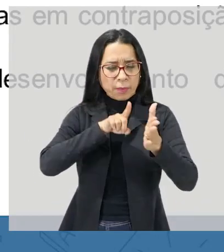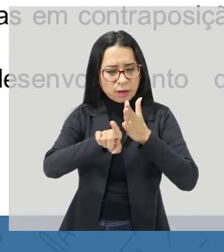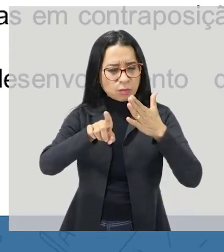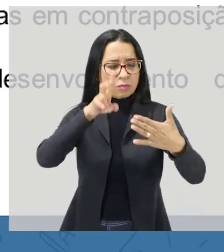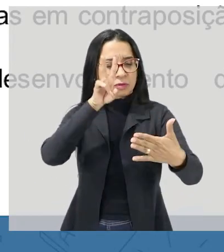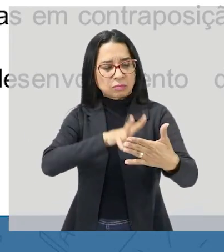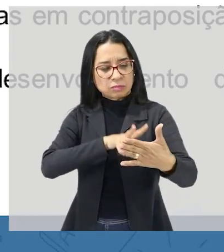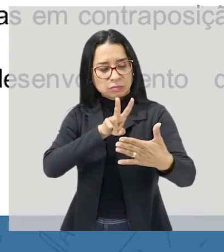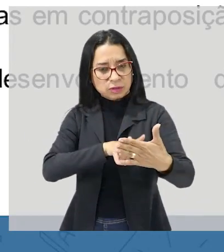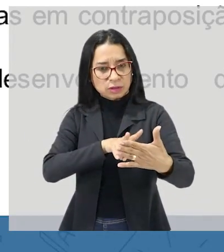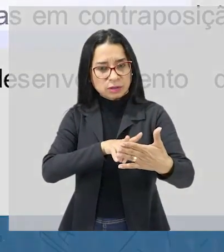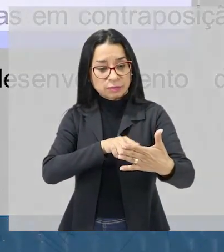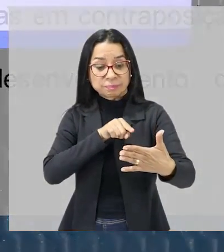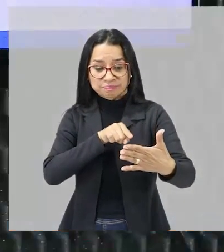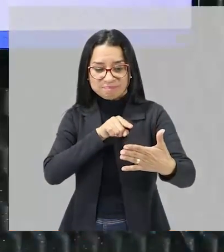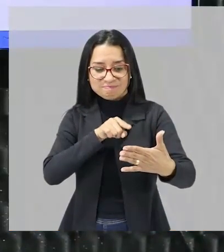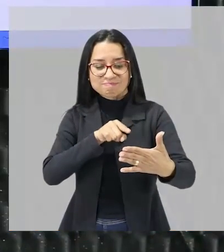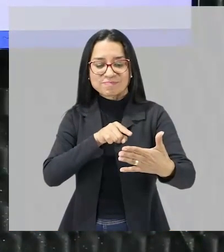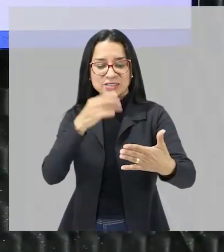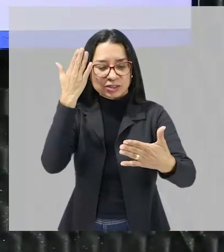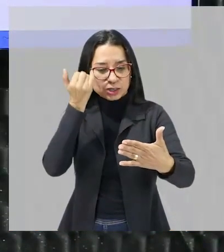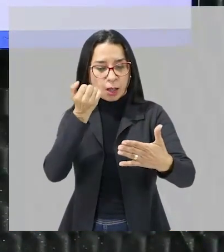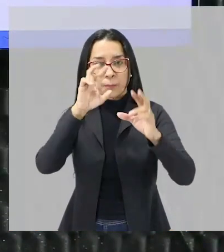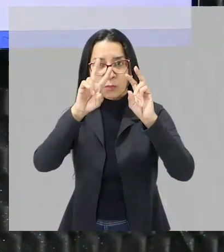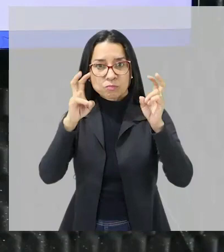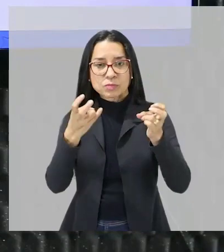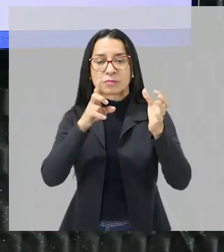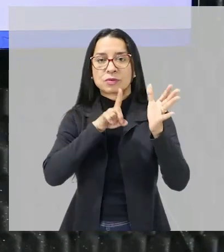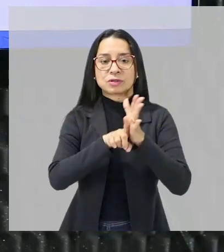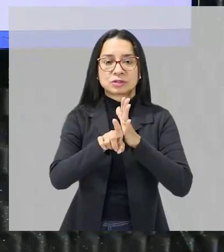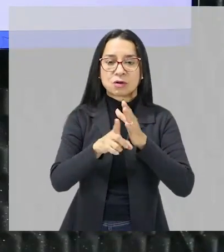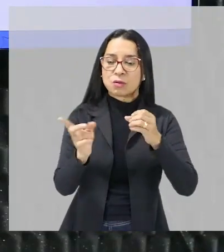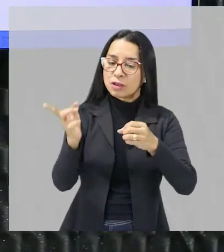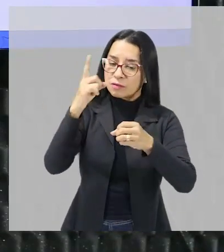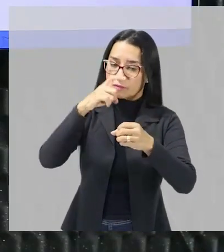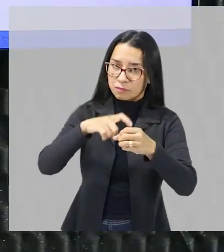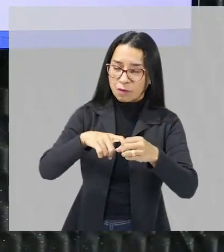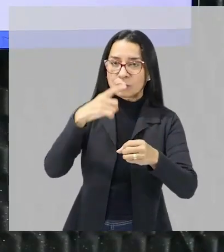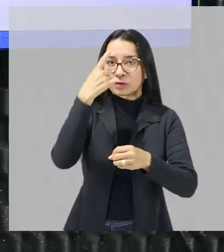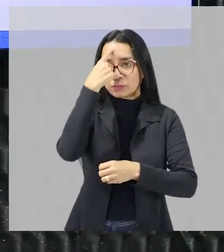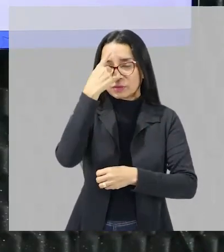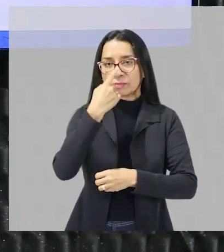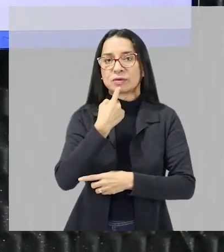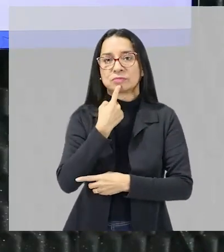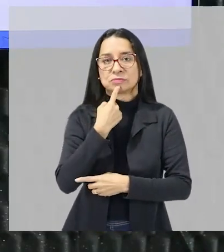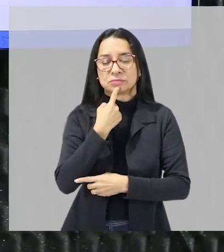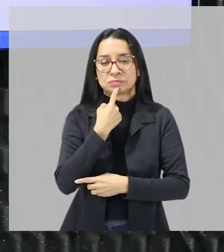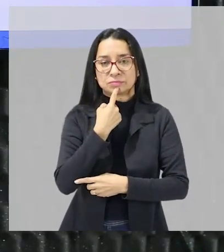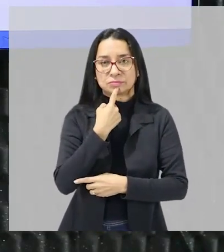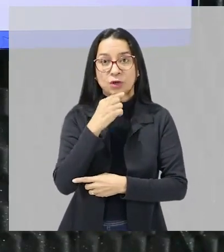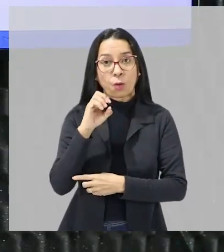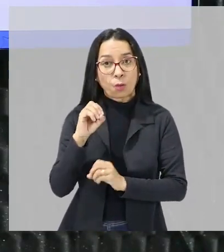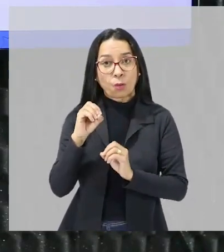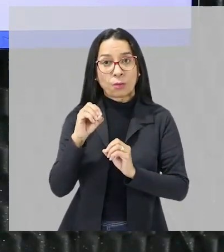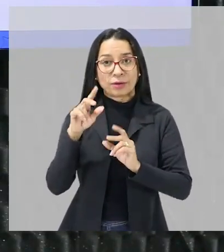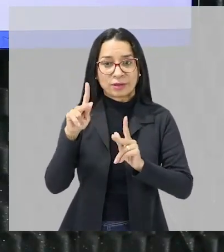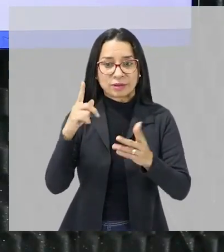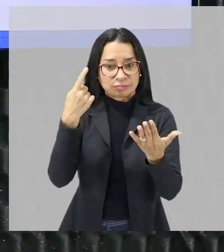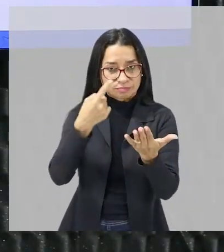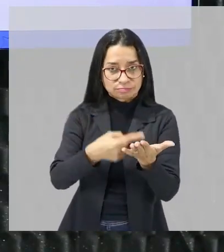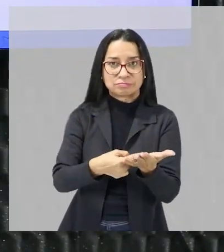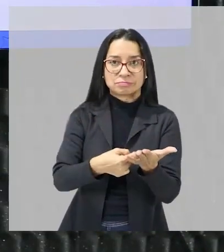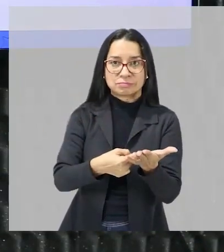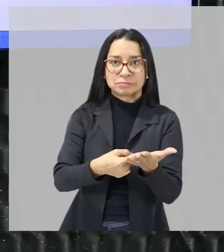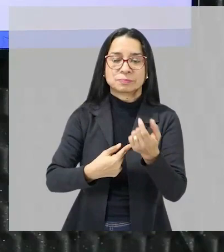pergunta, tu identifica o tema da questão. E aí você volta para analisar a figura que está lá em cima. Vamos fazer isso junto? Vamos